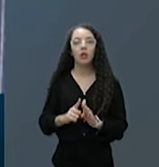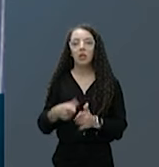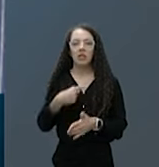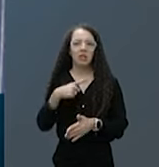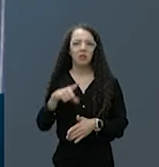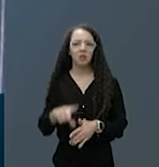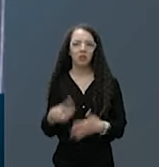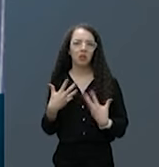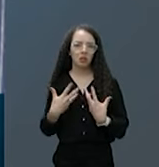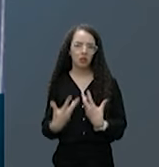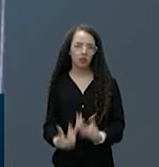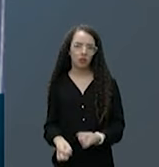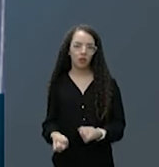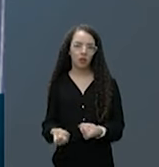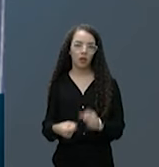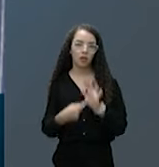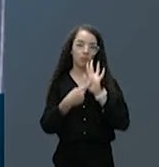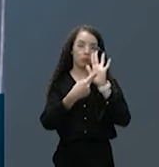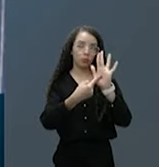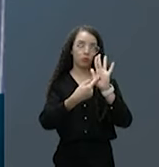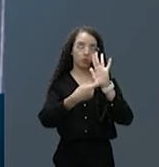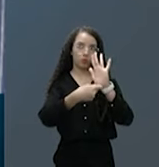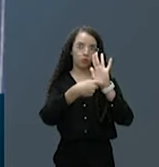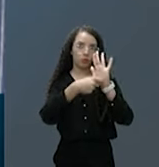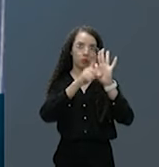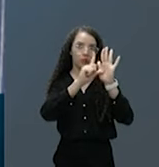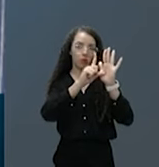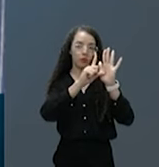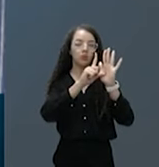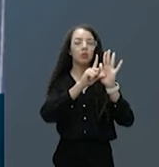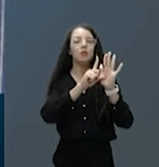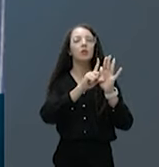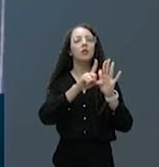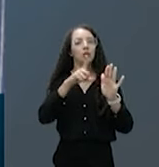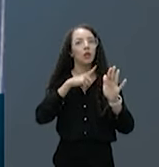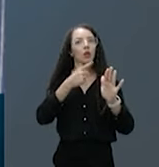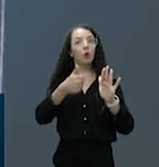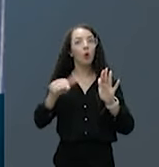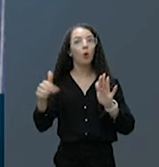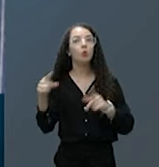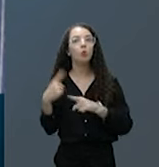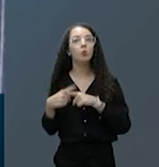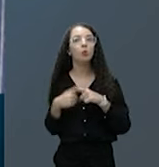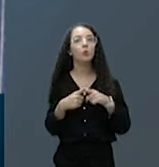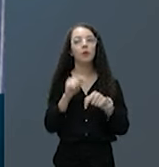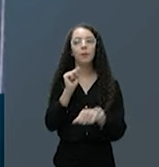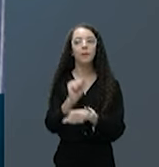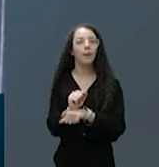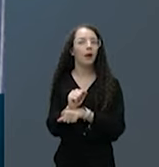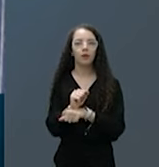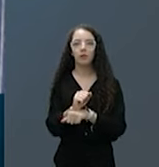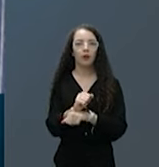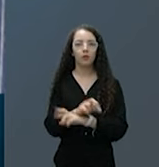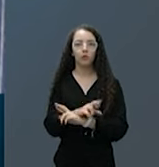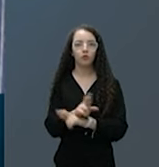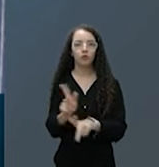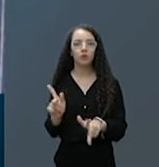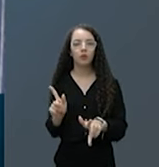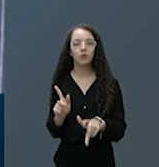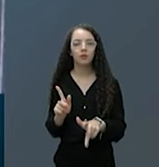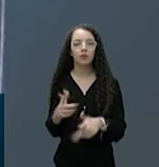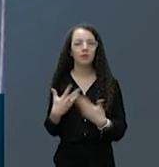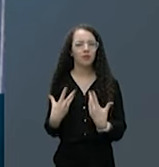uma outra razão para que os embargos de divergência não sejam admitidos, que é